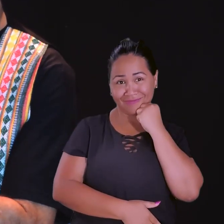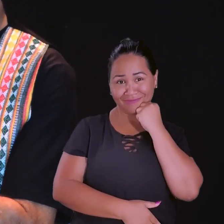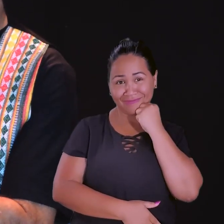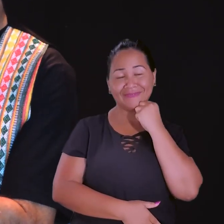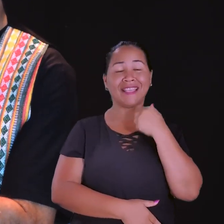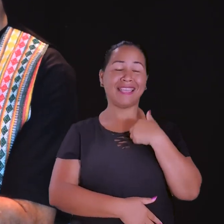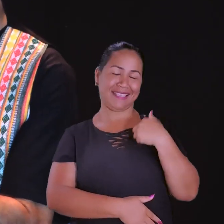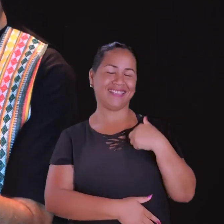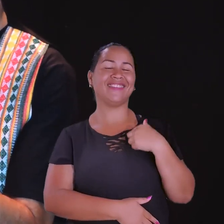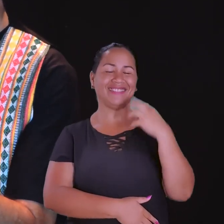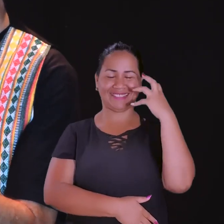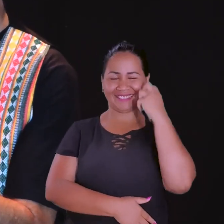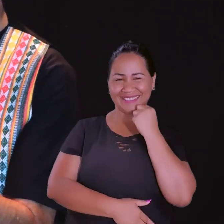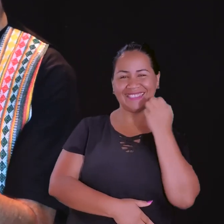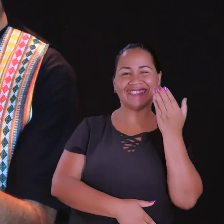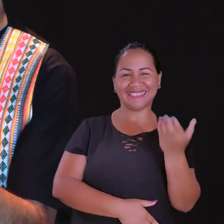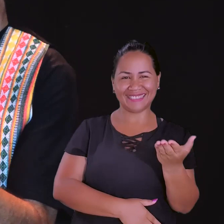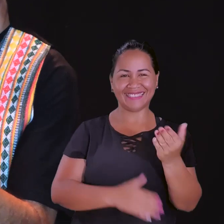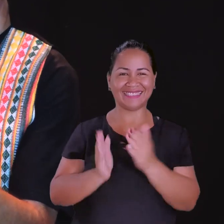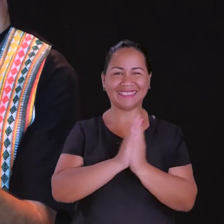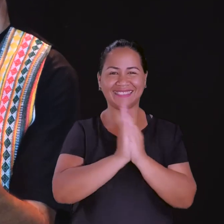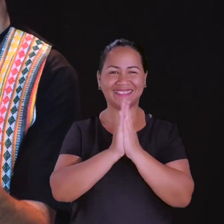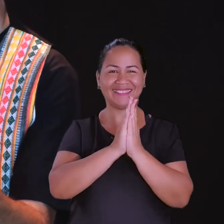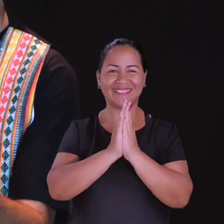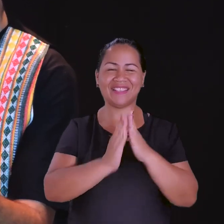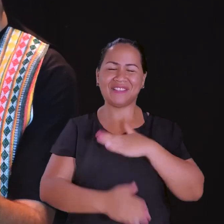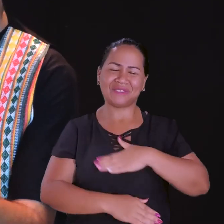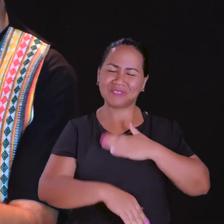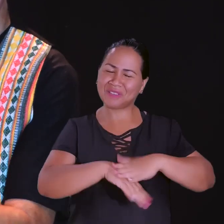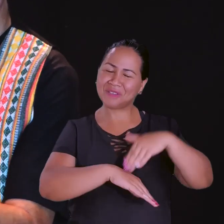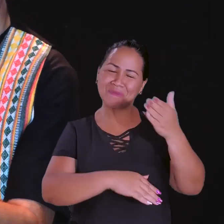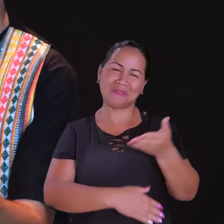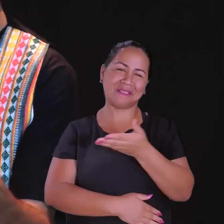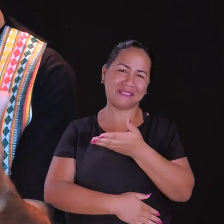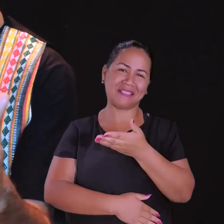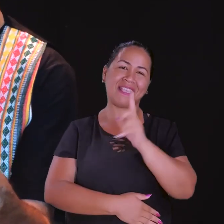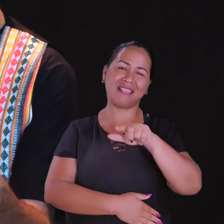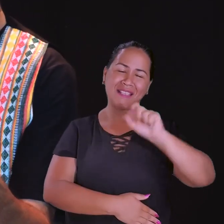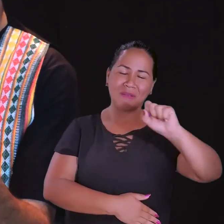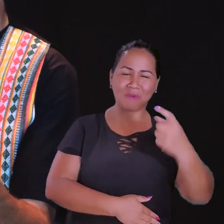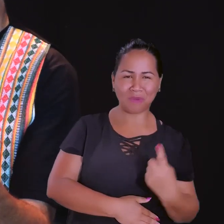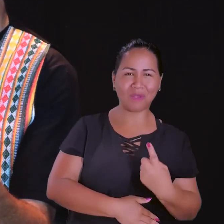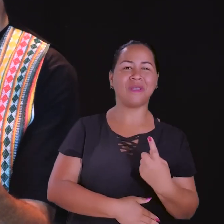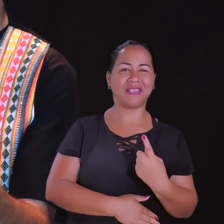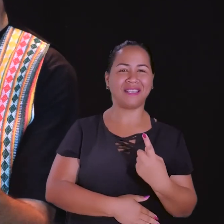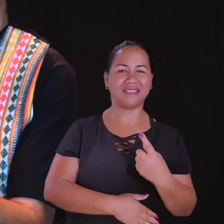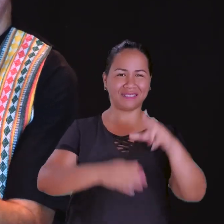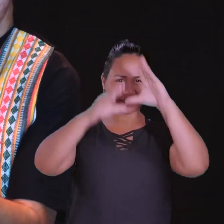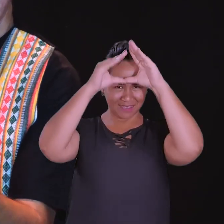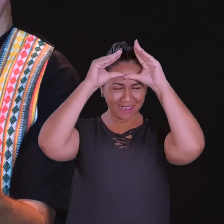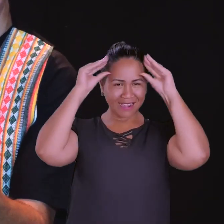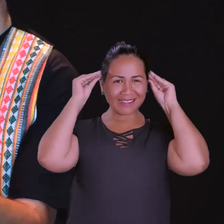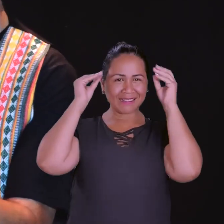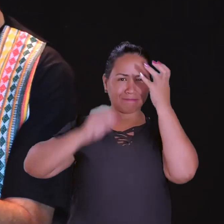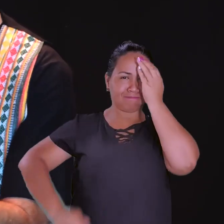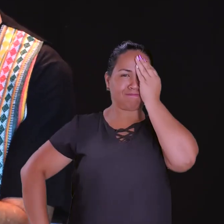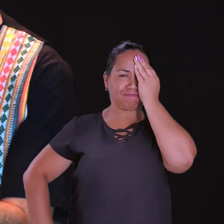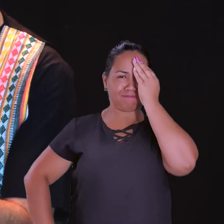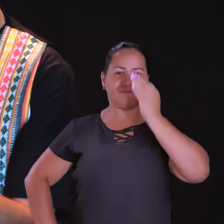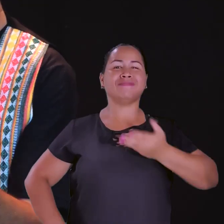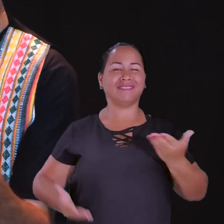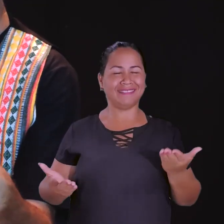adotei ele e gostei muito desse boneco. Então eu fui criar uma história para ele, que ele é um ex-cangaceiro, né? Um nome para ele,